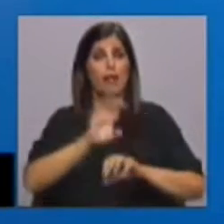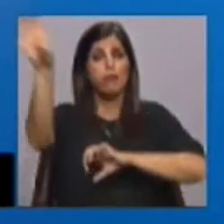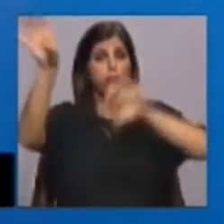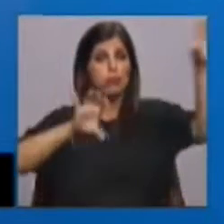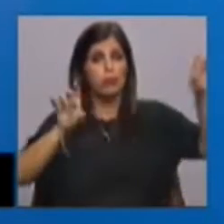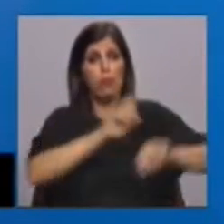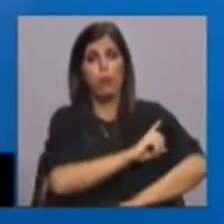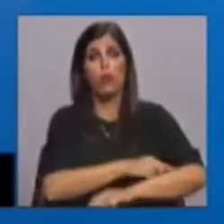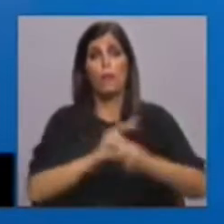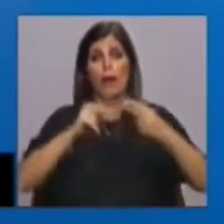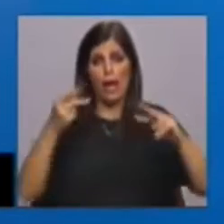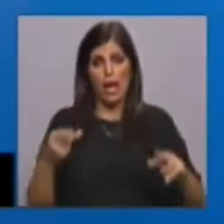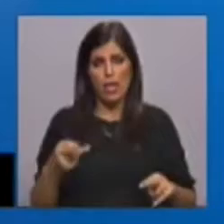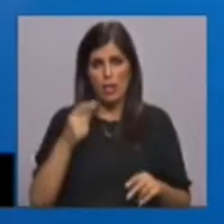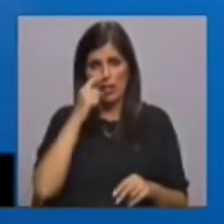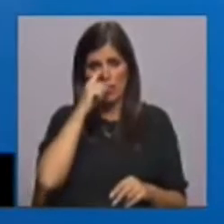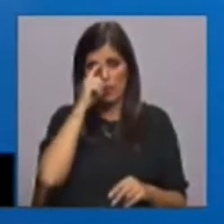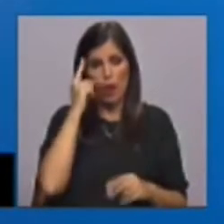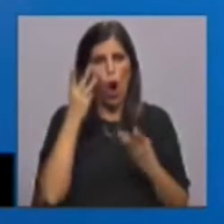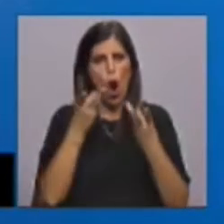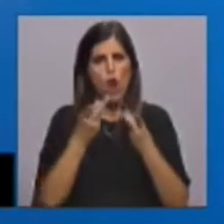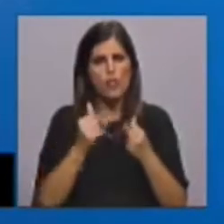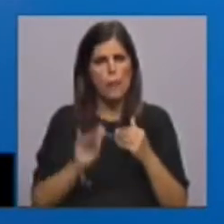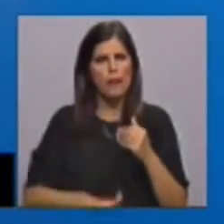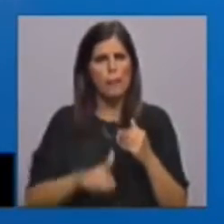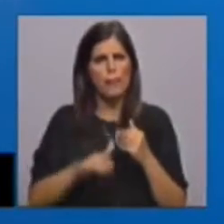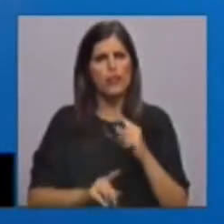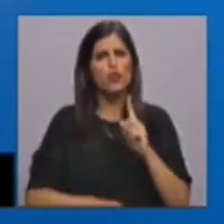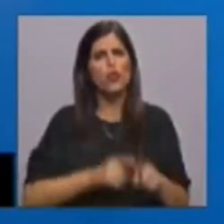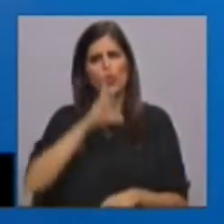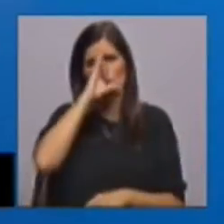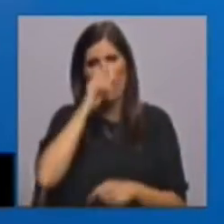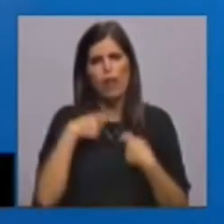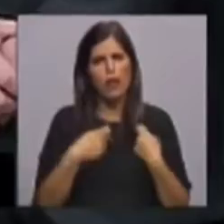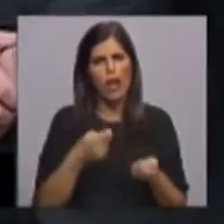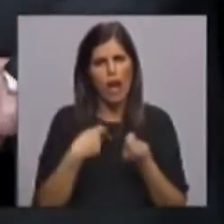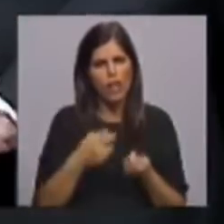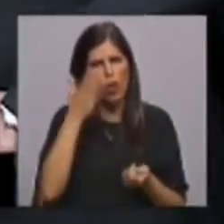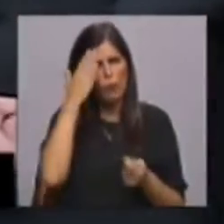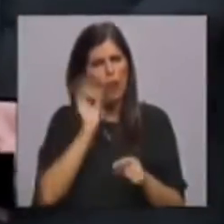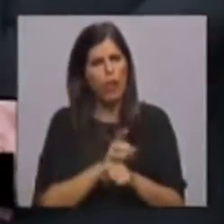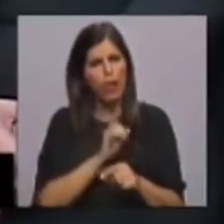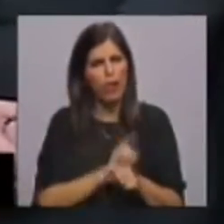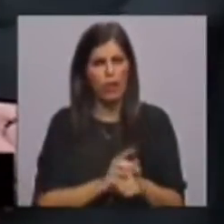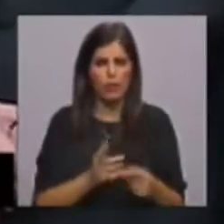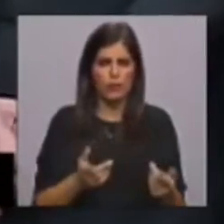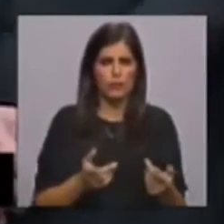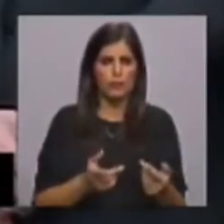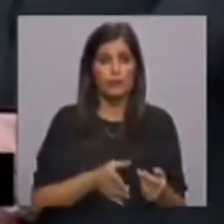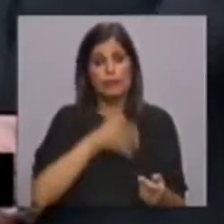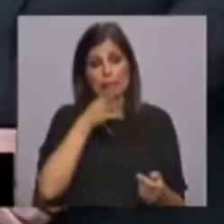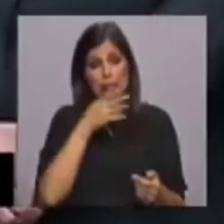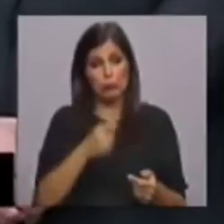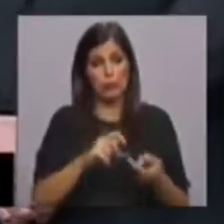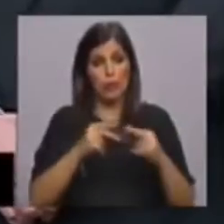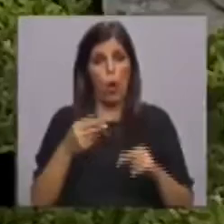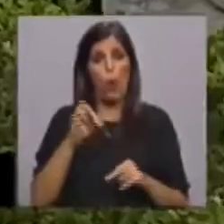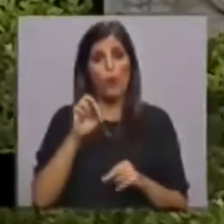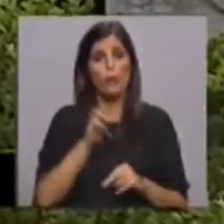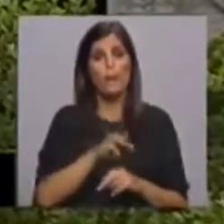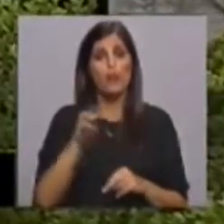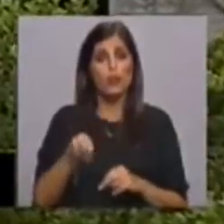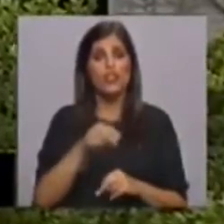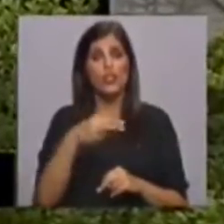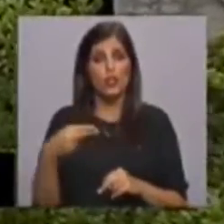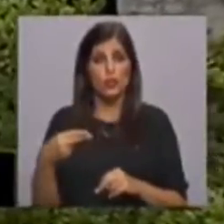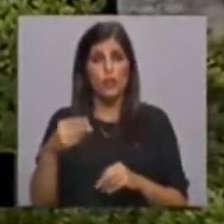orça em muito menos do que o estado gasta com as mesmas competências segundo o autarca 8 milhões de euros a menos